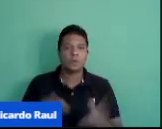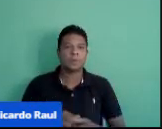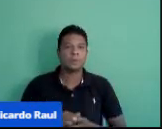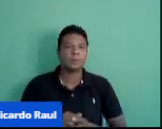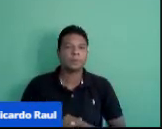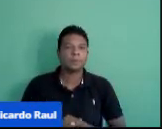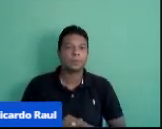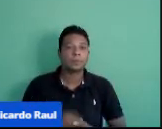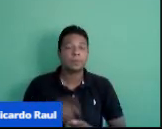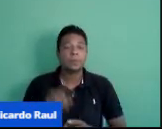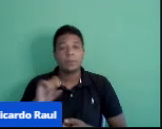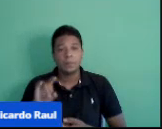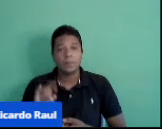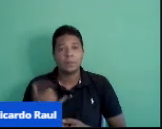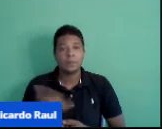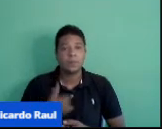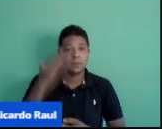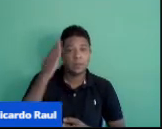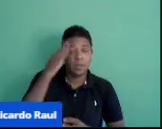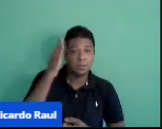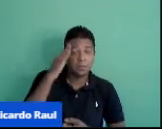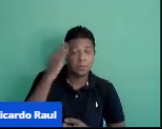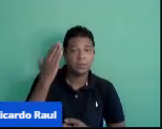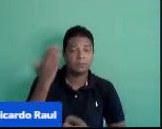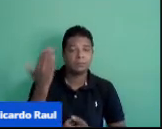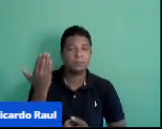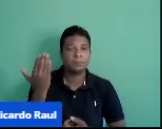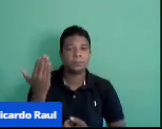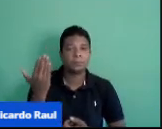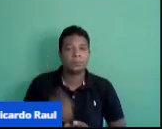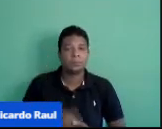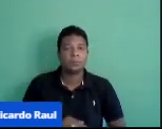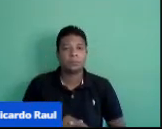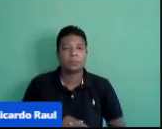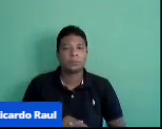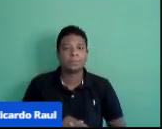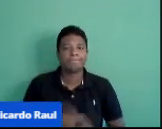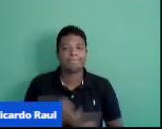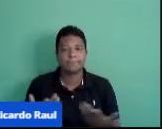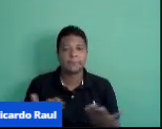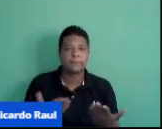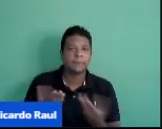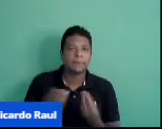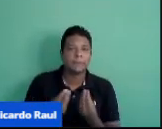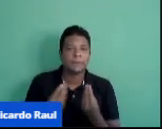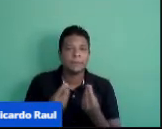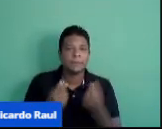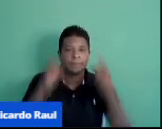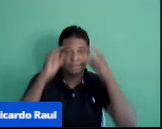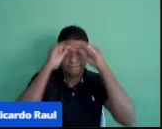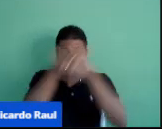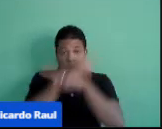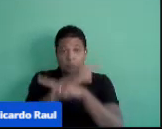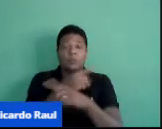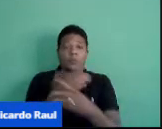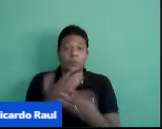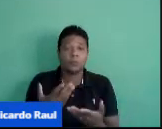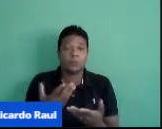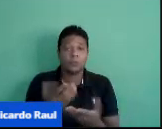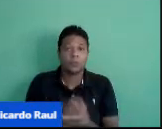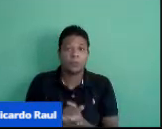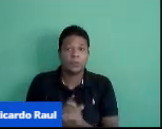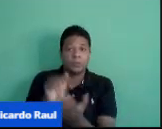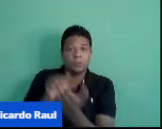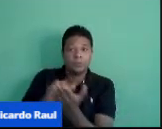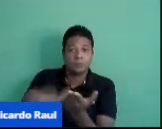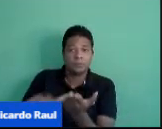eu ficar sabendo que não, eu poderia estar pensando, né? Mas assim, é um pouco complicado, né? Até mesmo porque a questão de impressão, né?